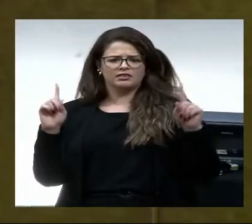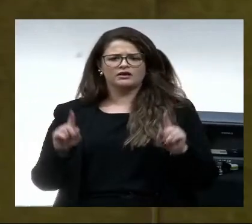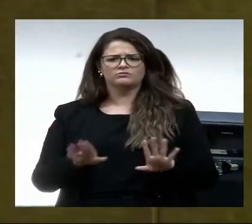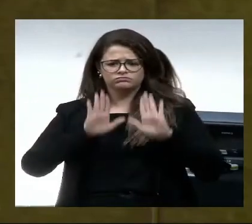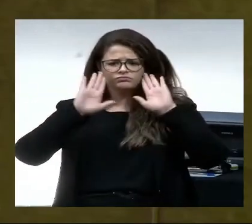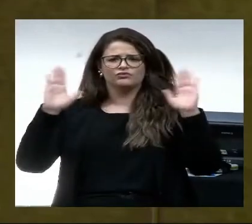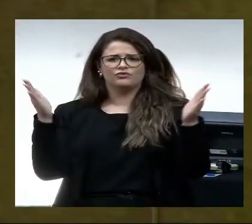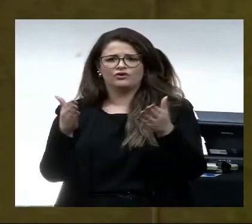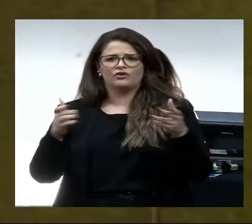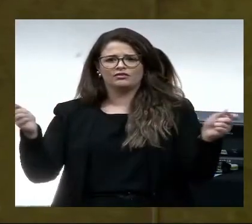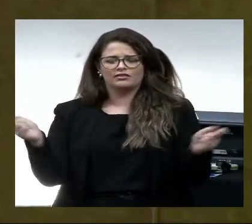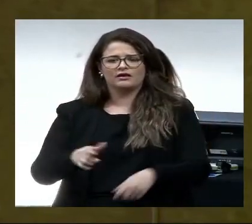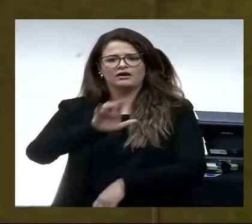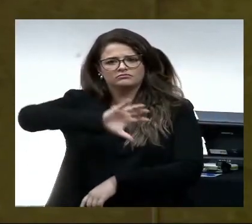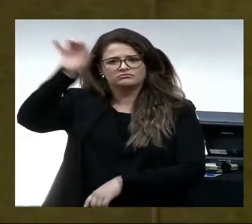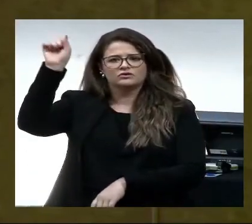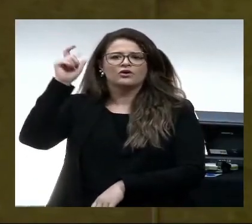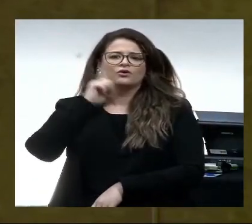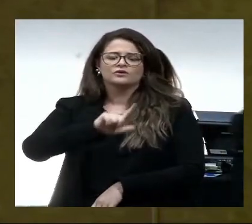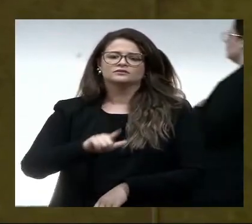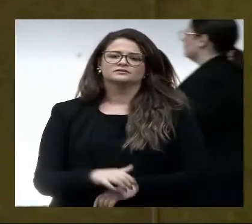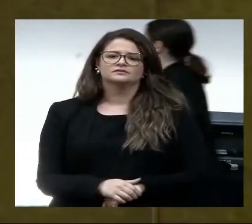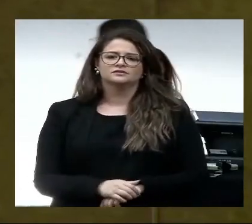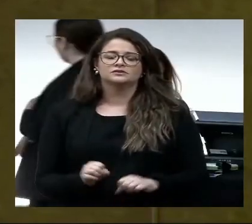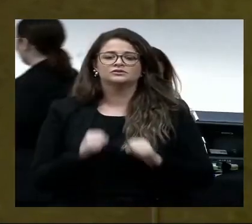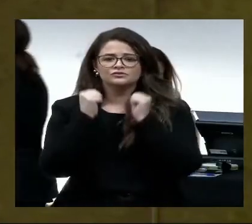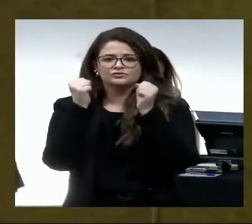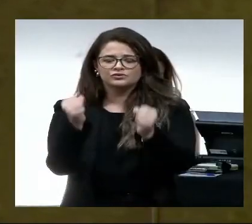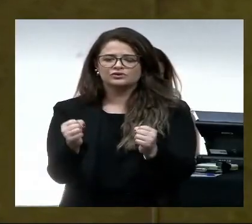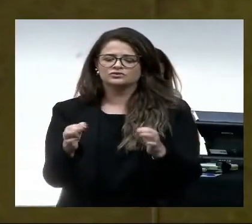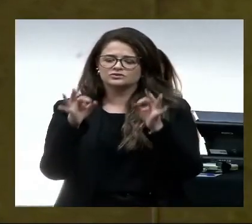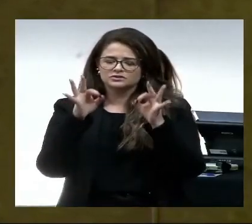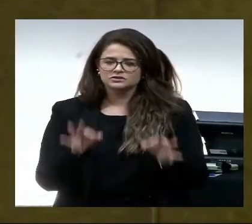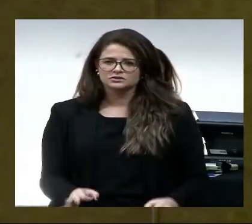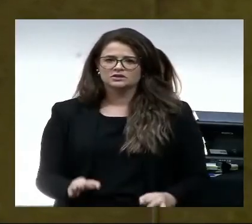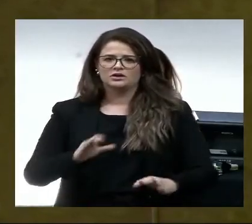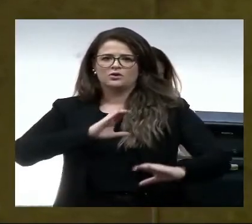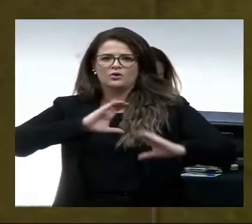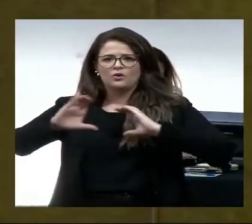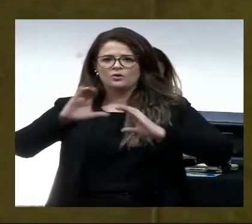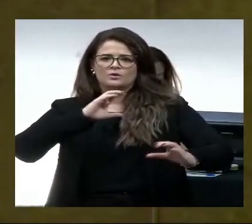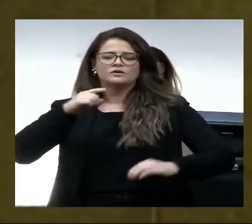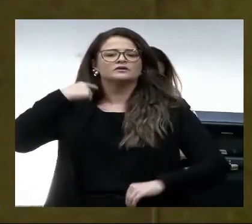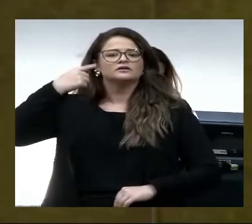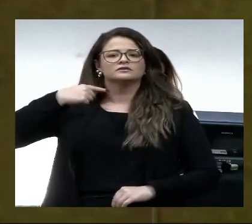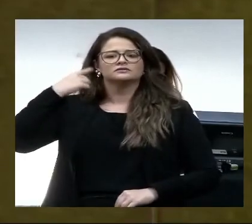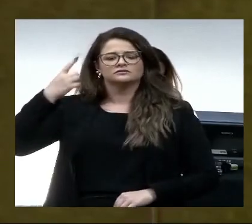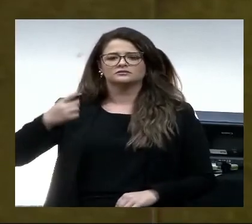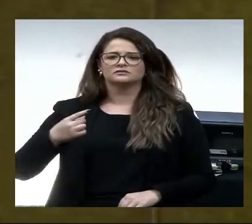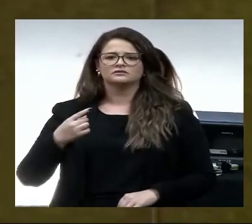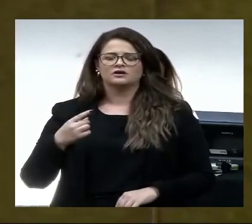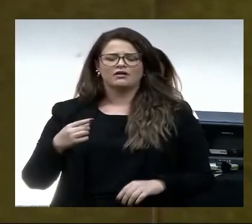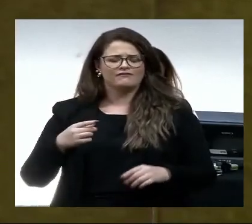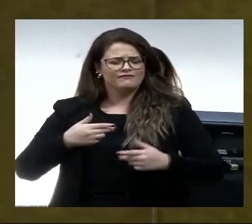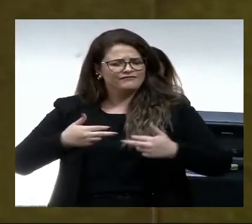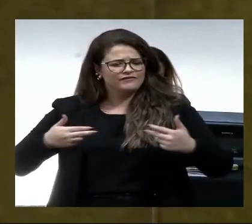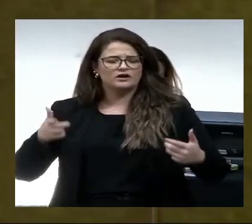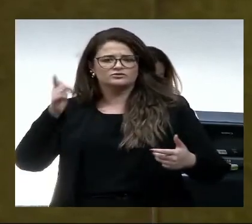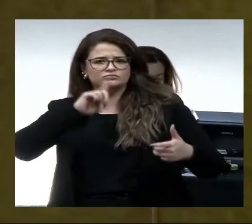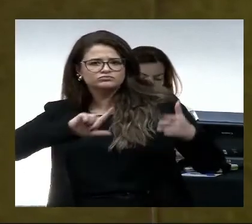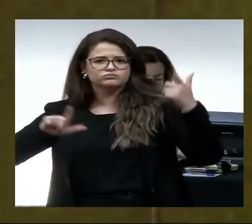fazer. Acharemos a forma correta de comunicar à advocacia todos os nossos feitos,